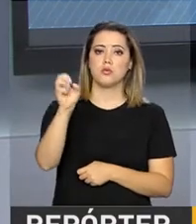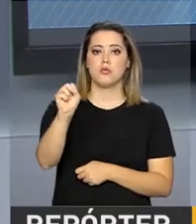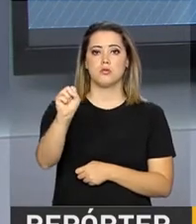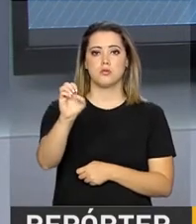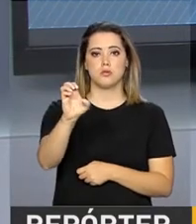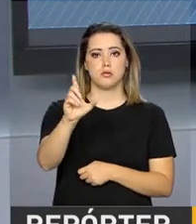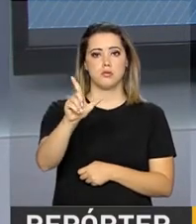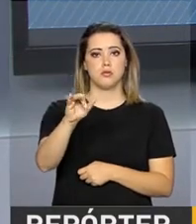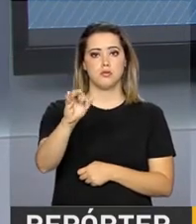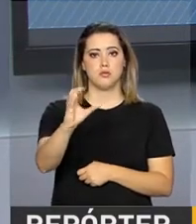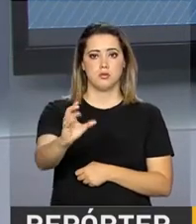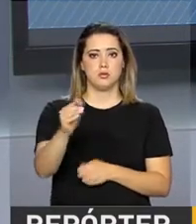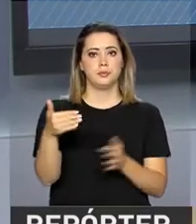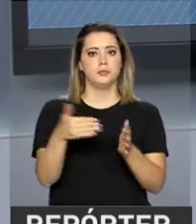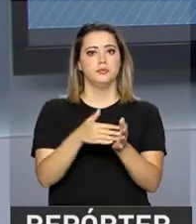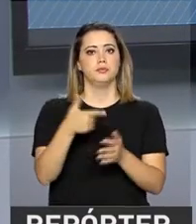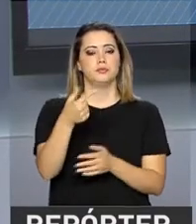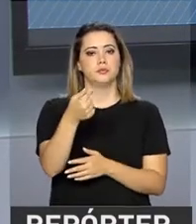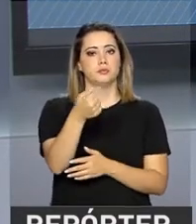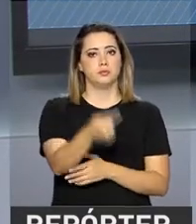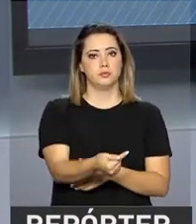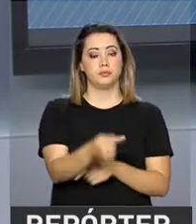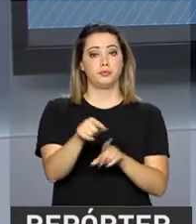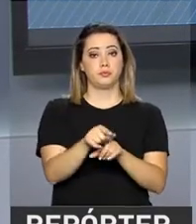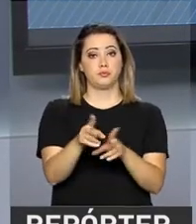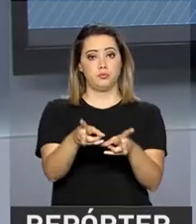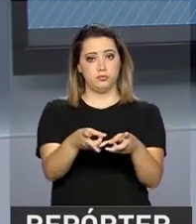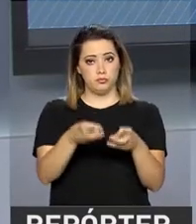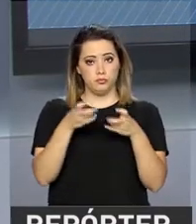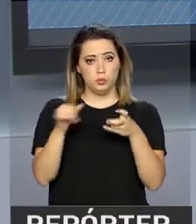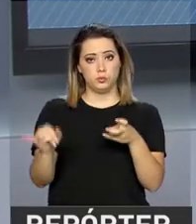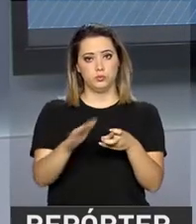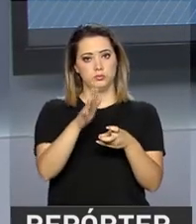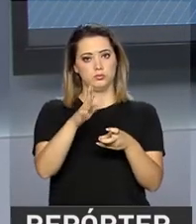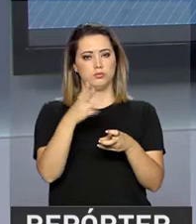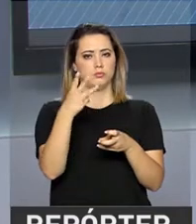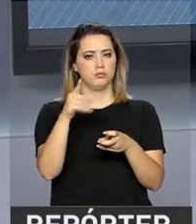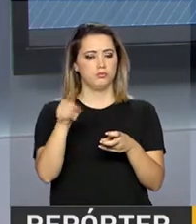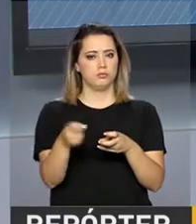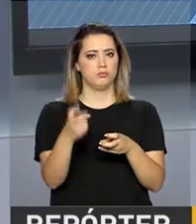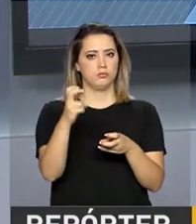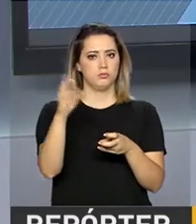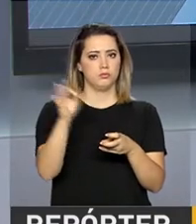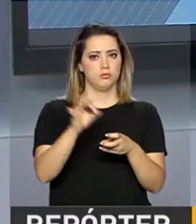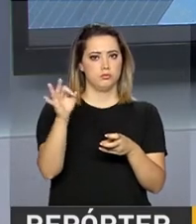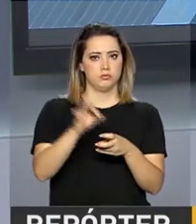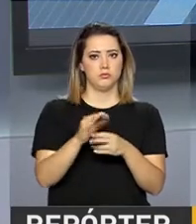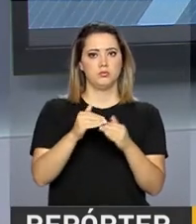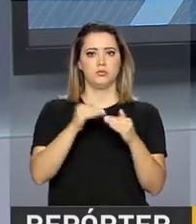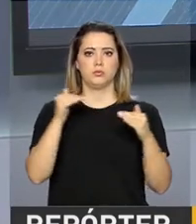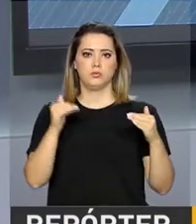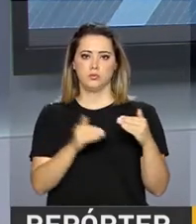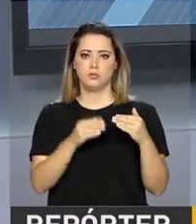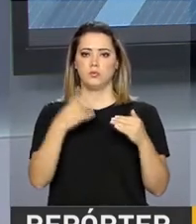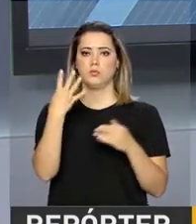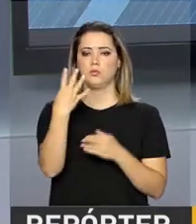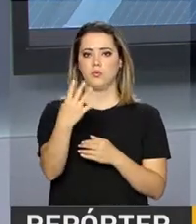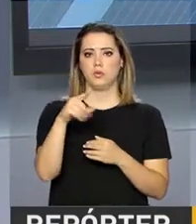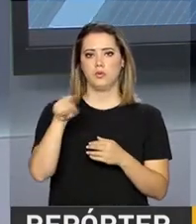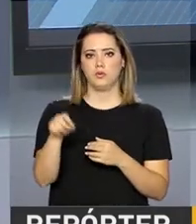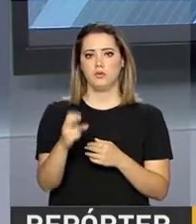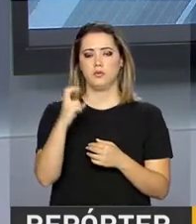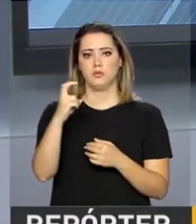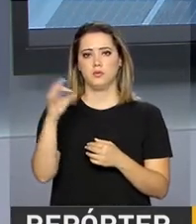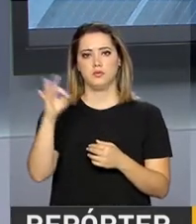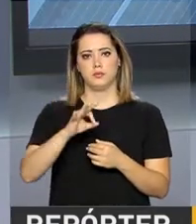até o final de 2017 a expectativa de inflação ficou em 3 e meio por cento bem abaixo da meta de